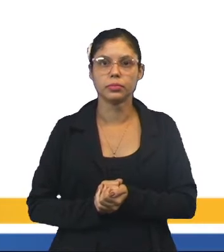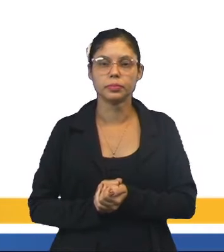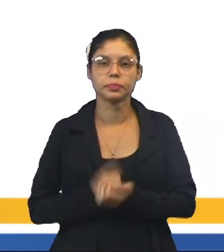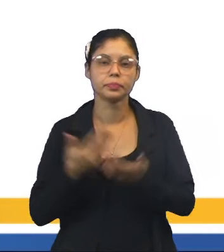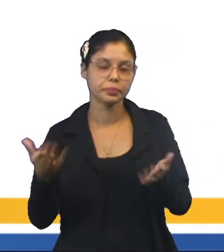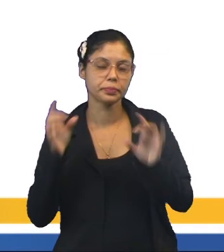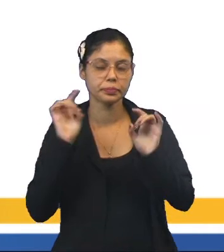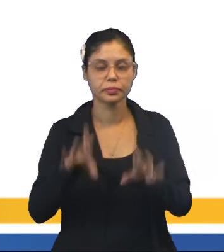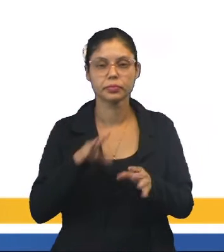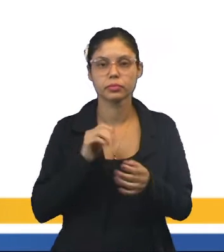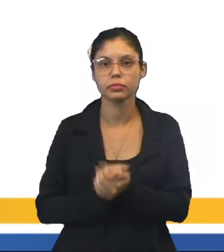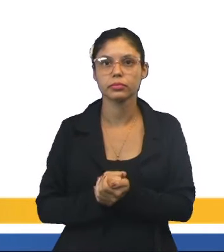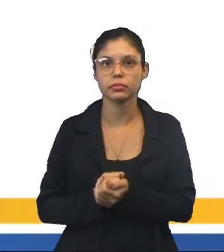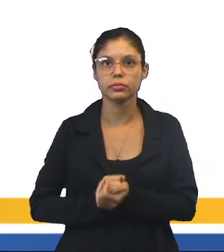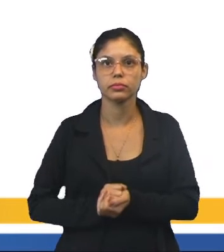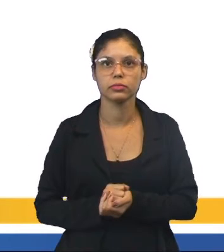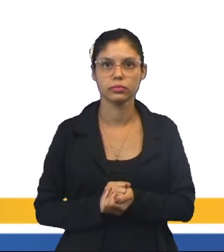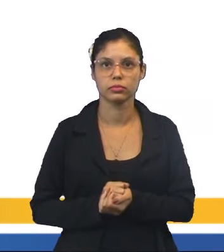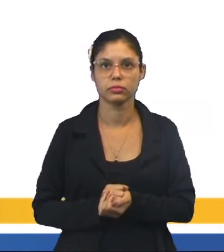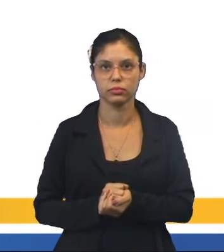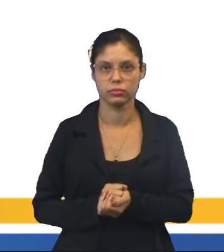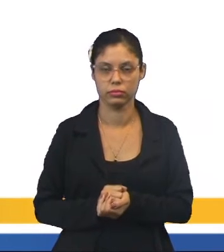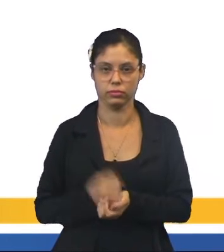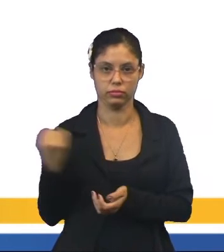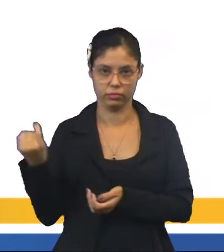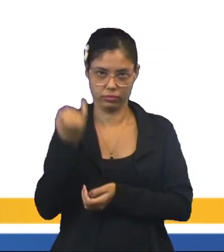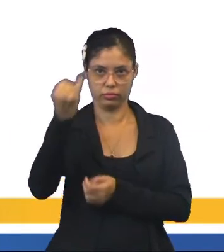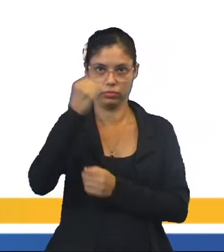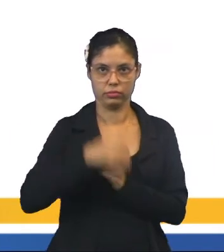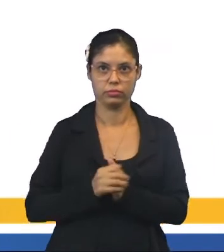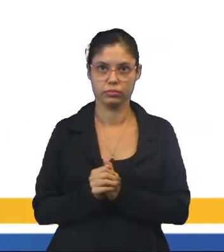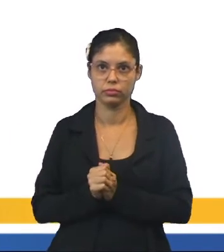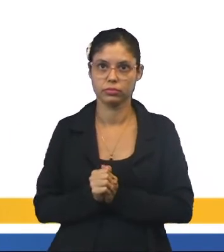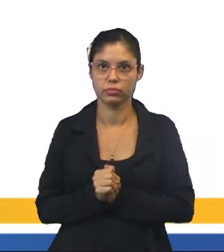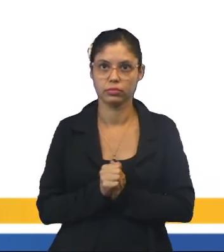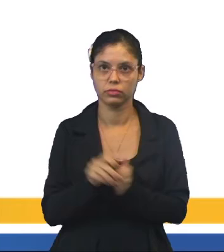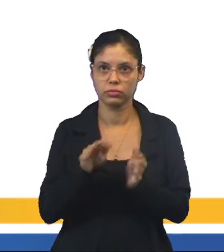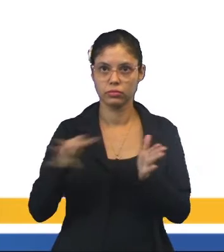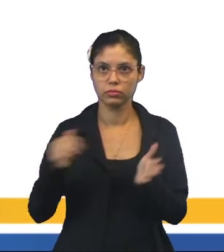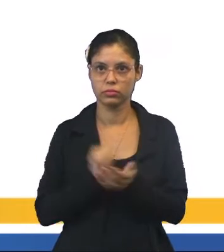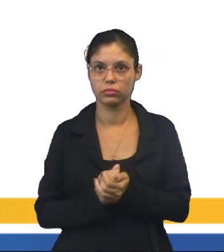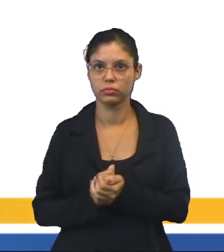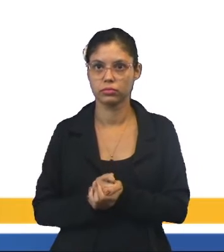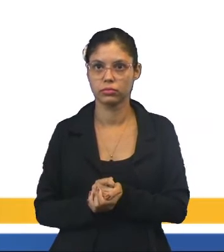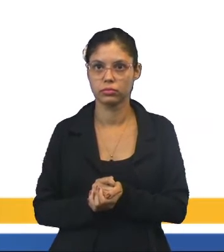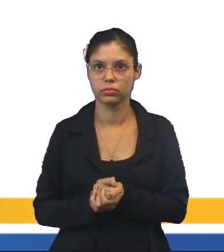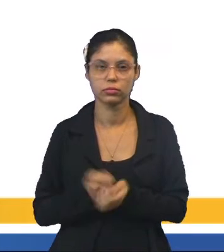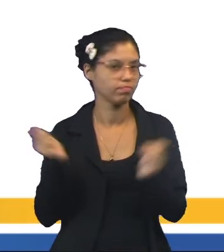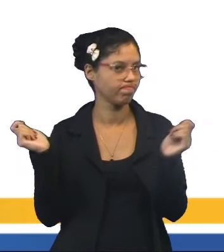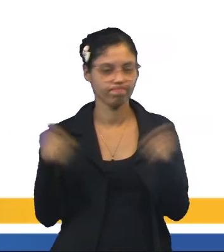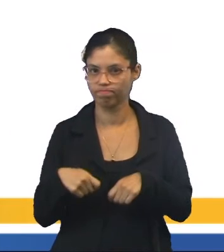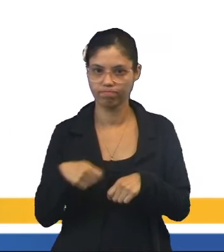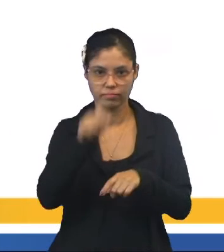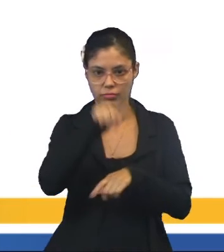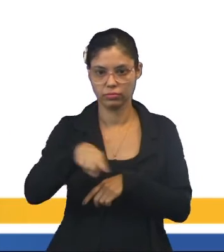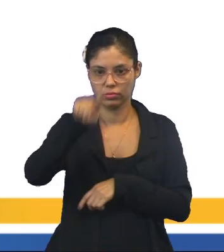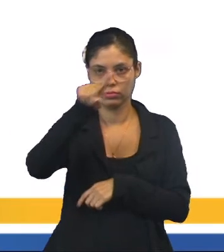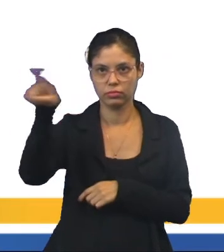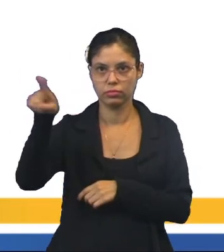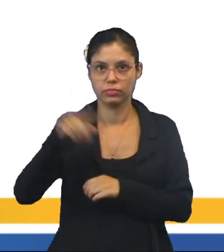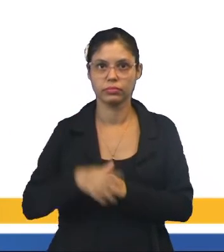tá? Esse último passo é de extrema importância para as funções que não